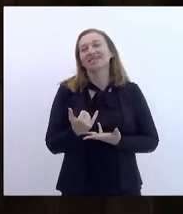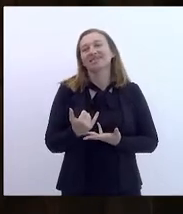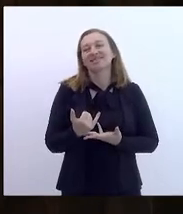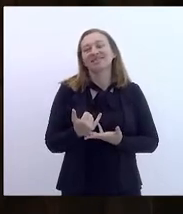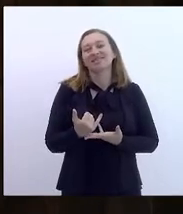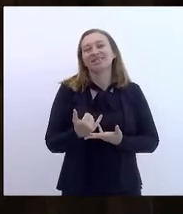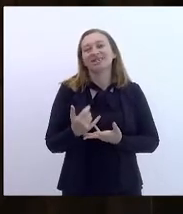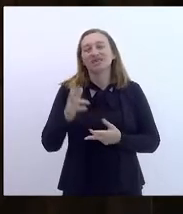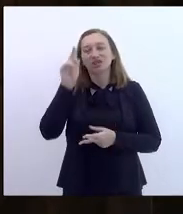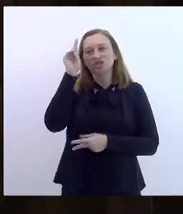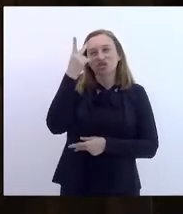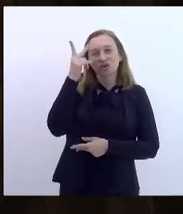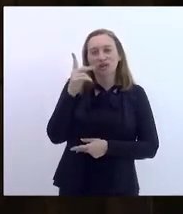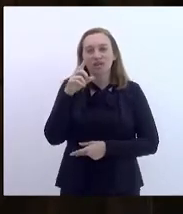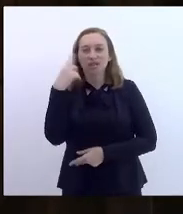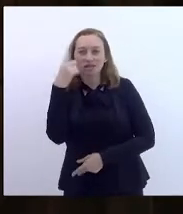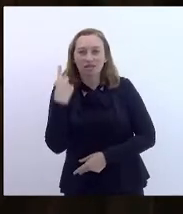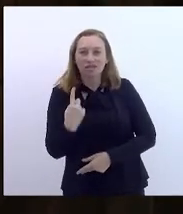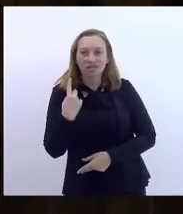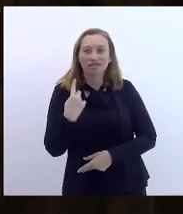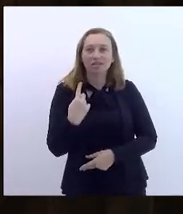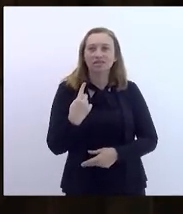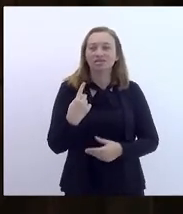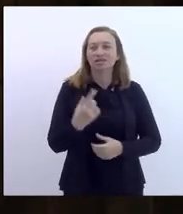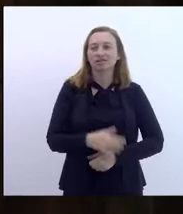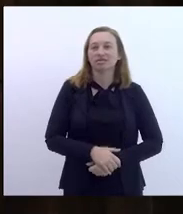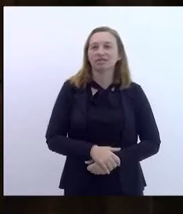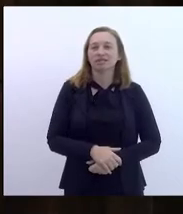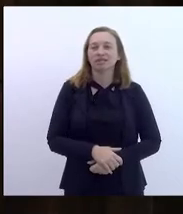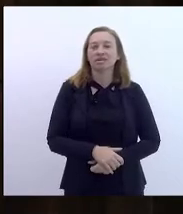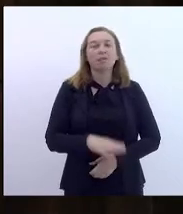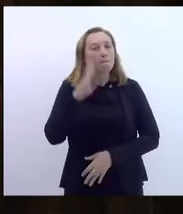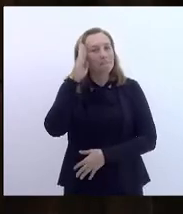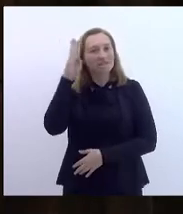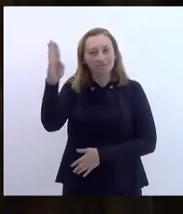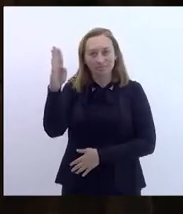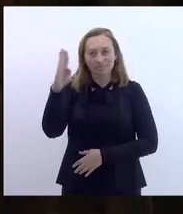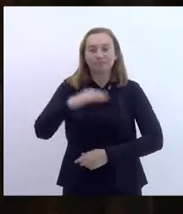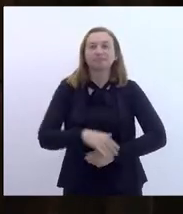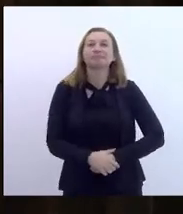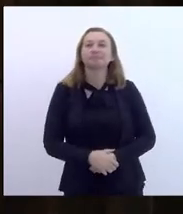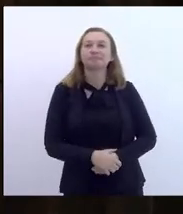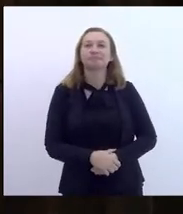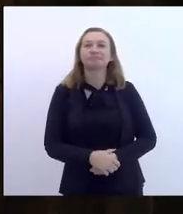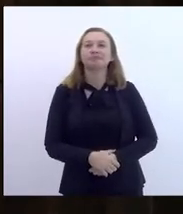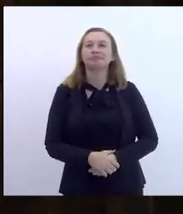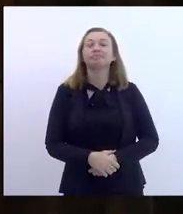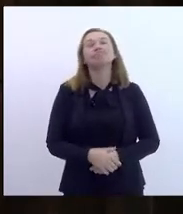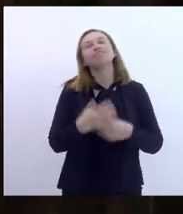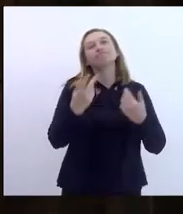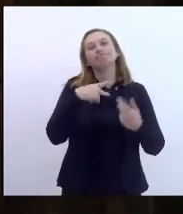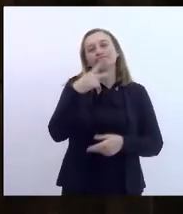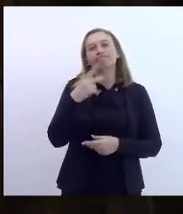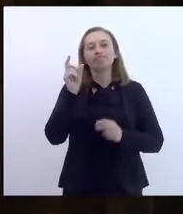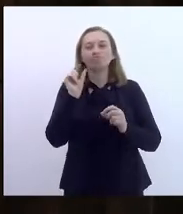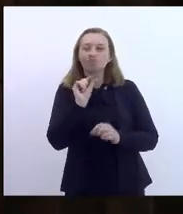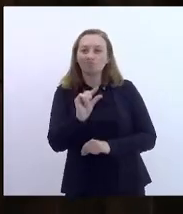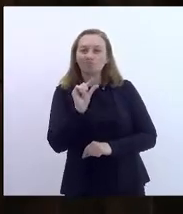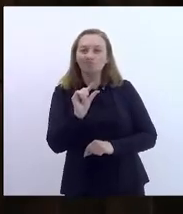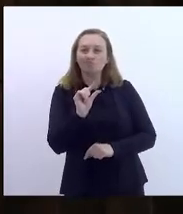pela narrativa histórica da Dani porque eu acho que estou a precisar as coisas Fundamental e eu queria puxar um pouquinho